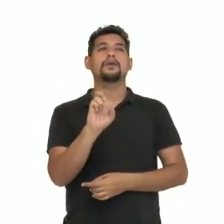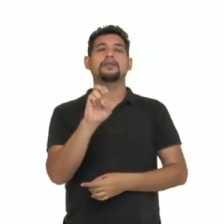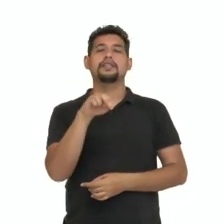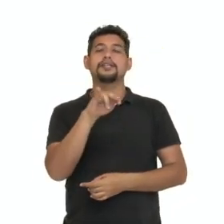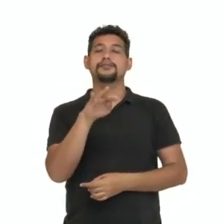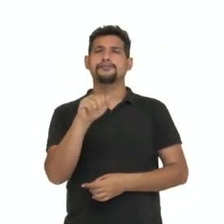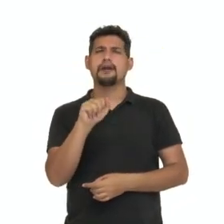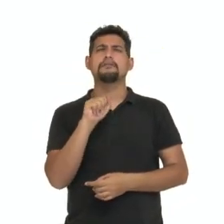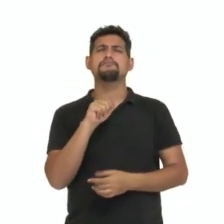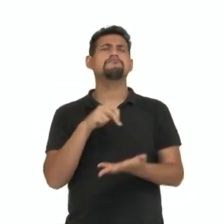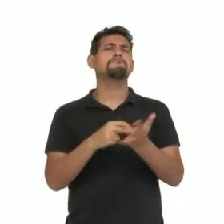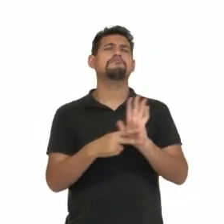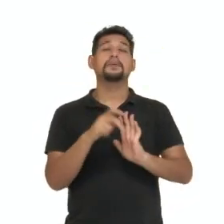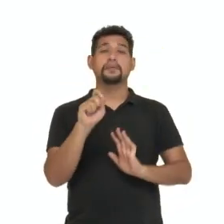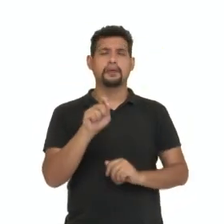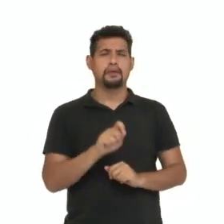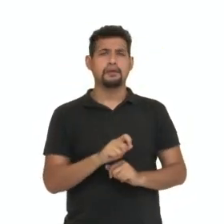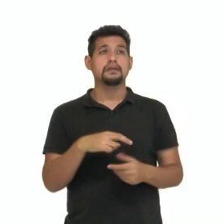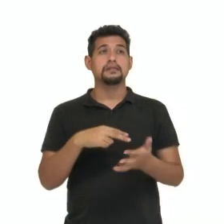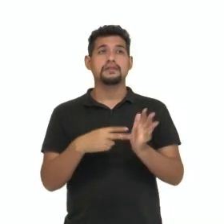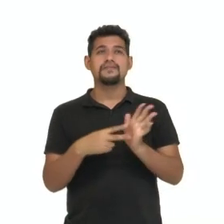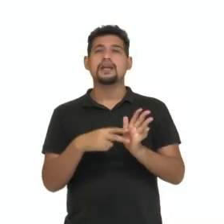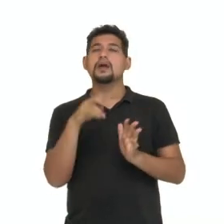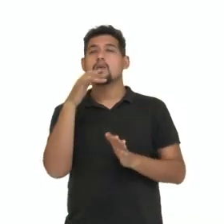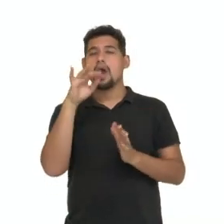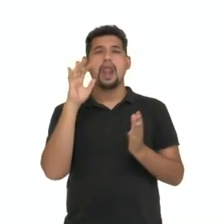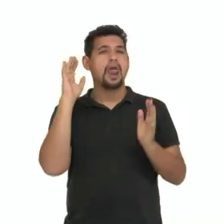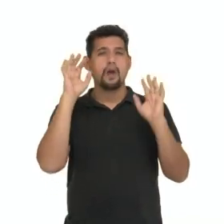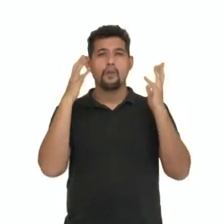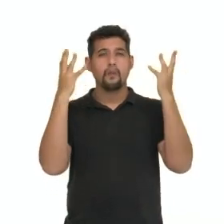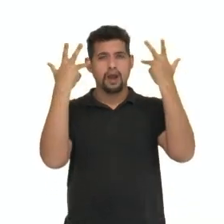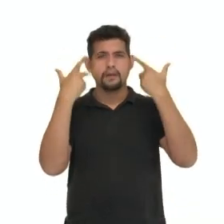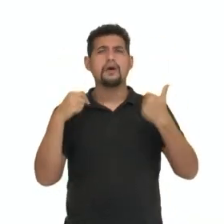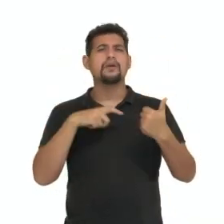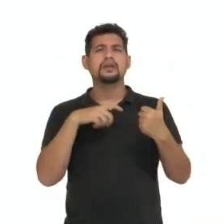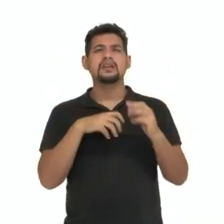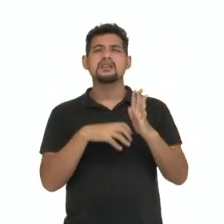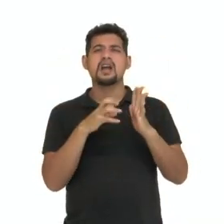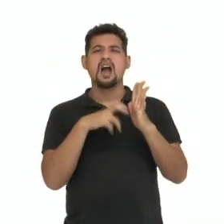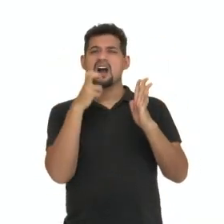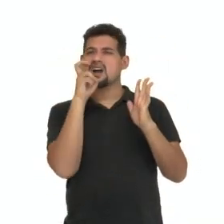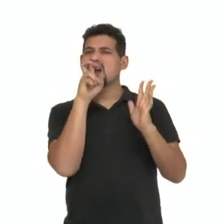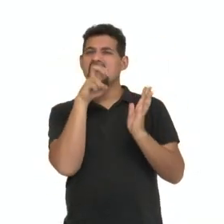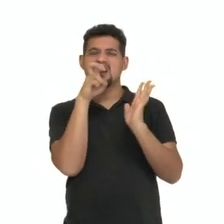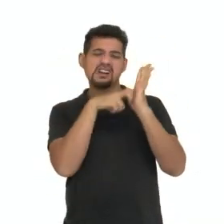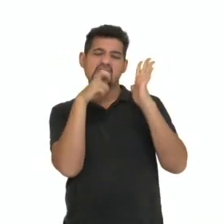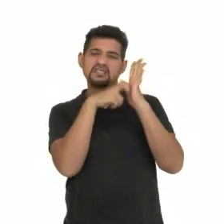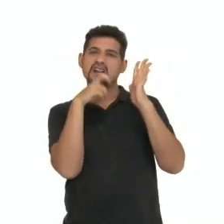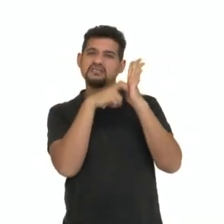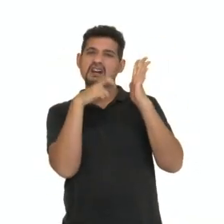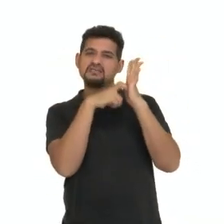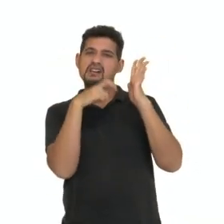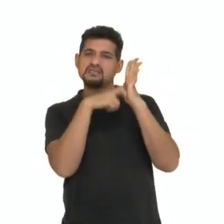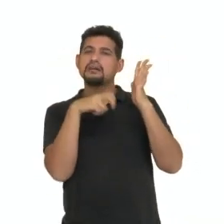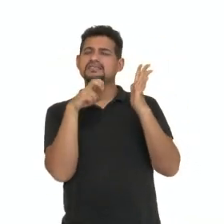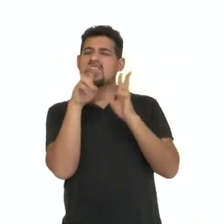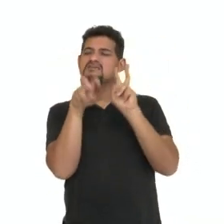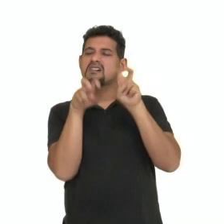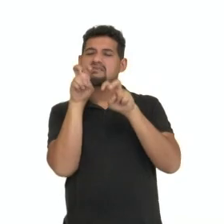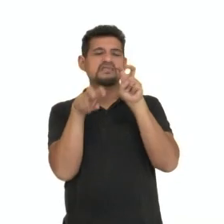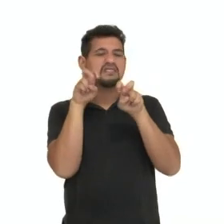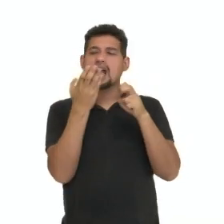e a Quiróptera. Rodentia são os roedores. Então tem a ver o nome, né, com o estilo de vida. Eles roem